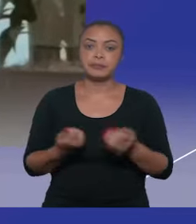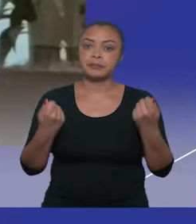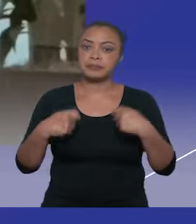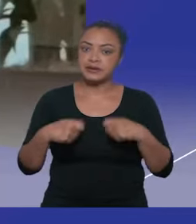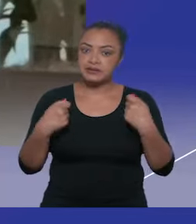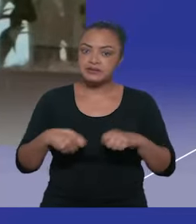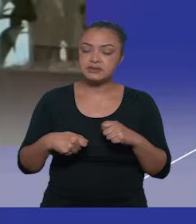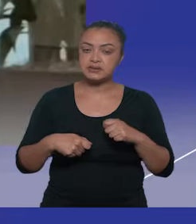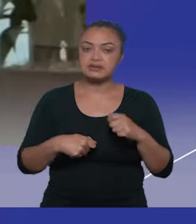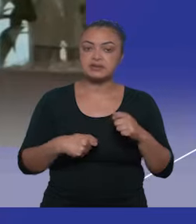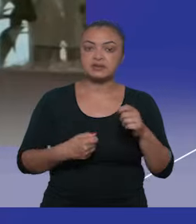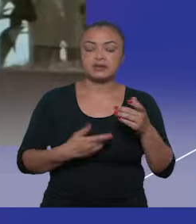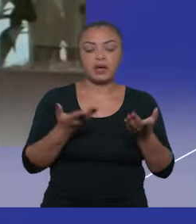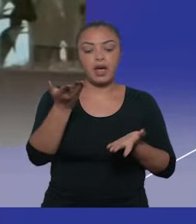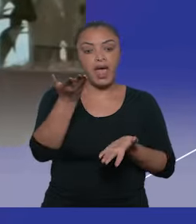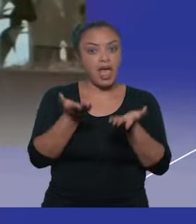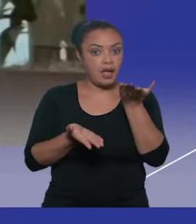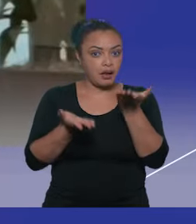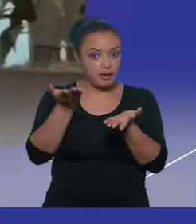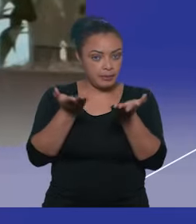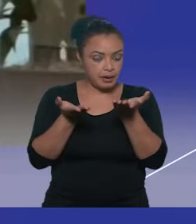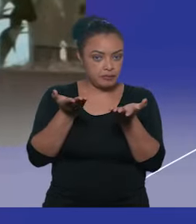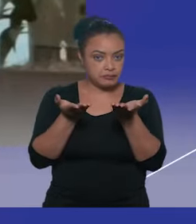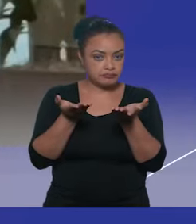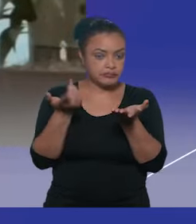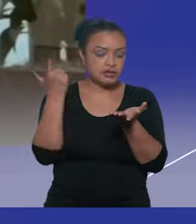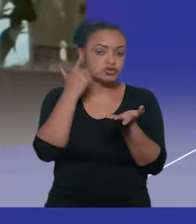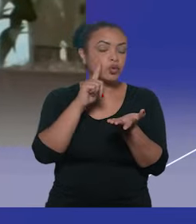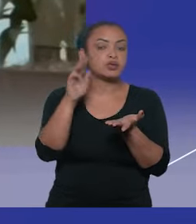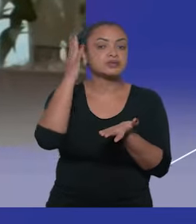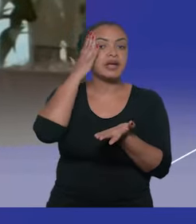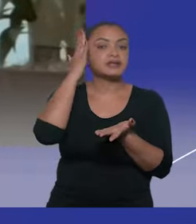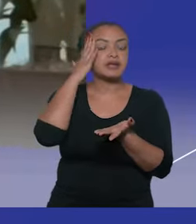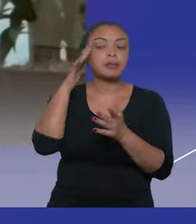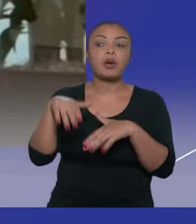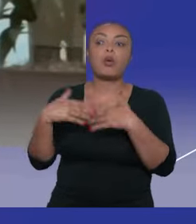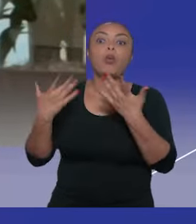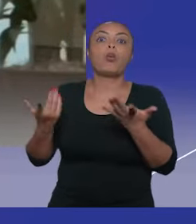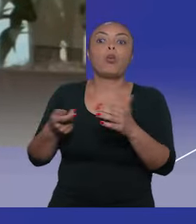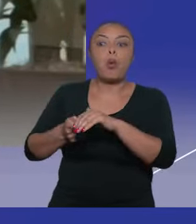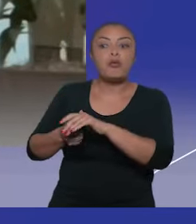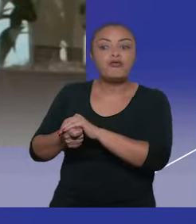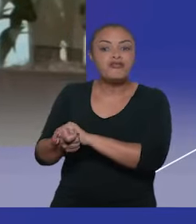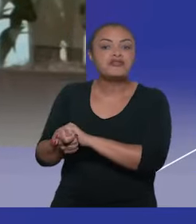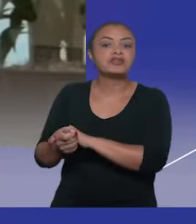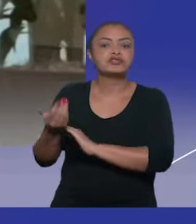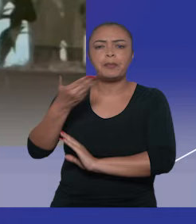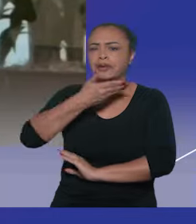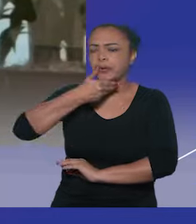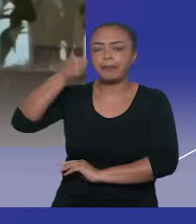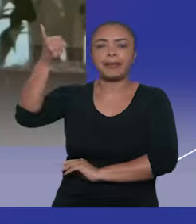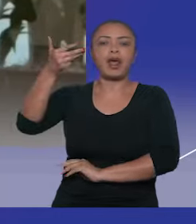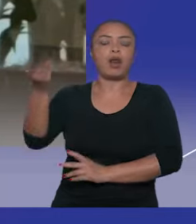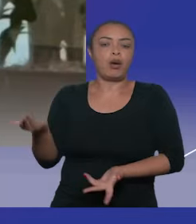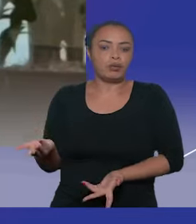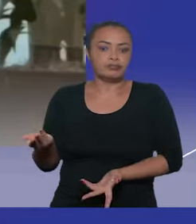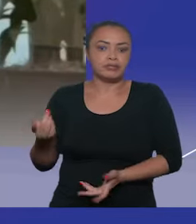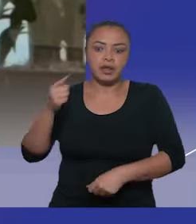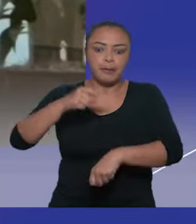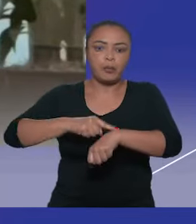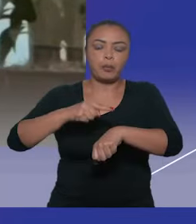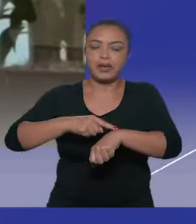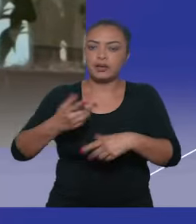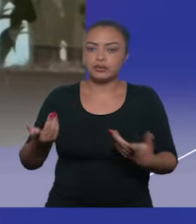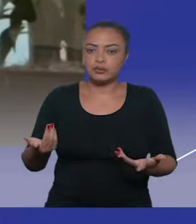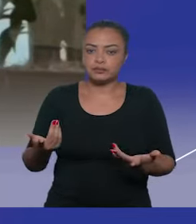esse mercado e essas alternativas de investimento. Ponto número um, tem que ser uma carteira balanceada. A gente nunca vai